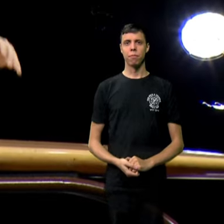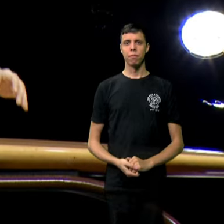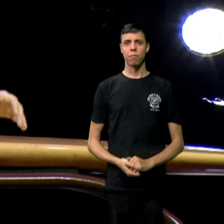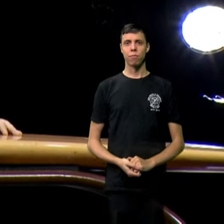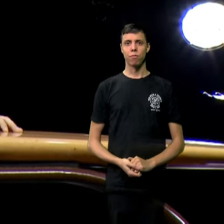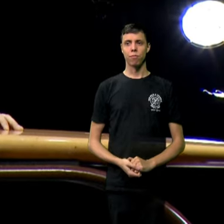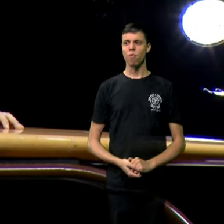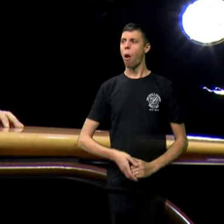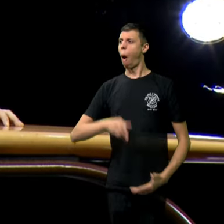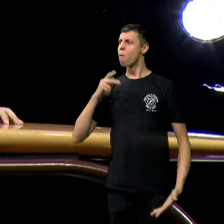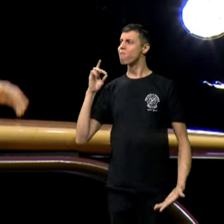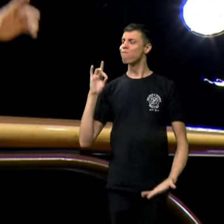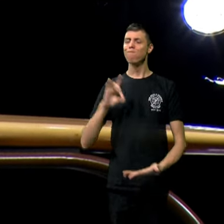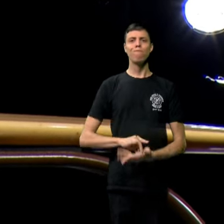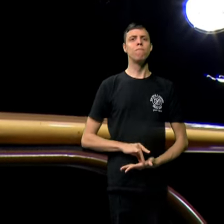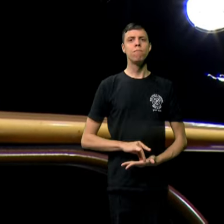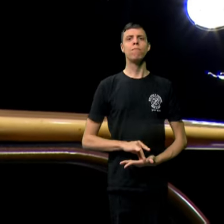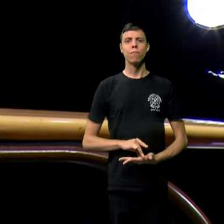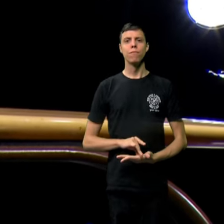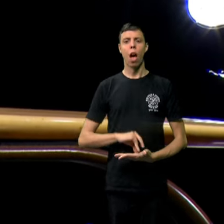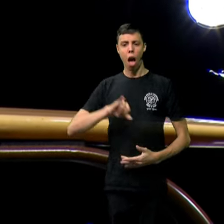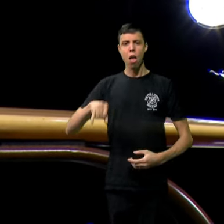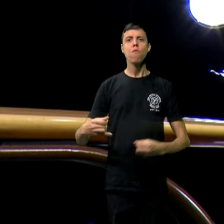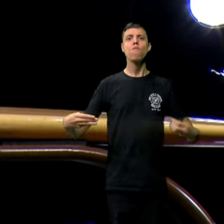autêntico da tribo de Judá.